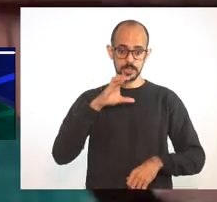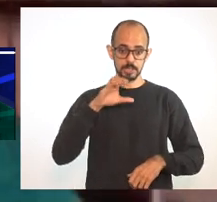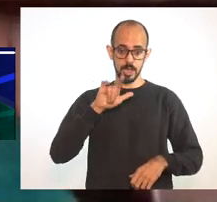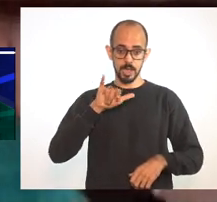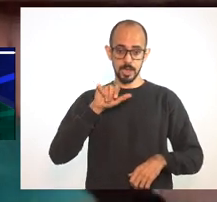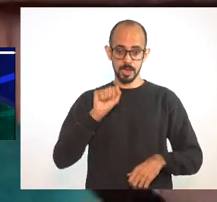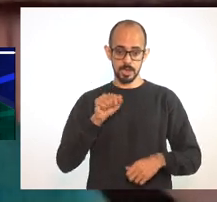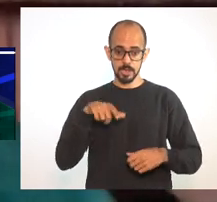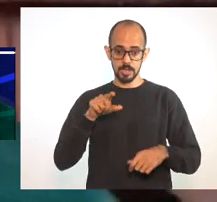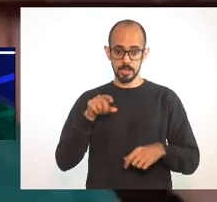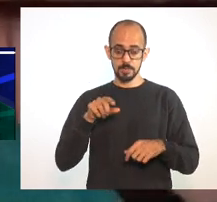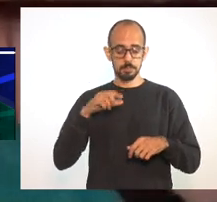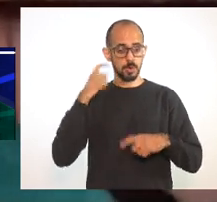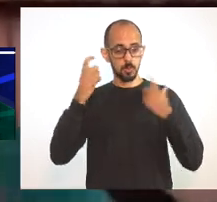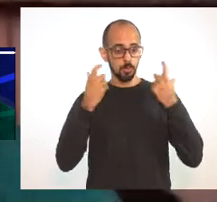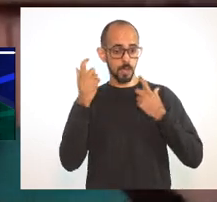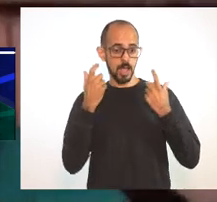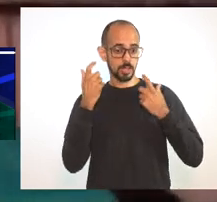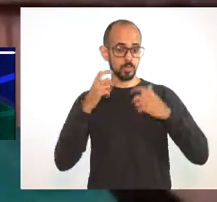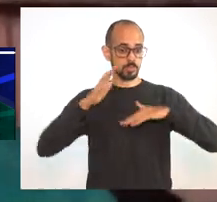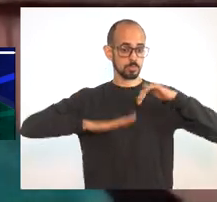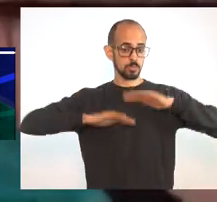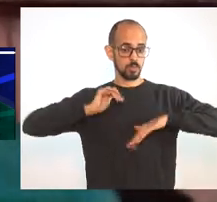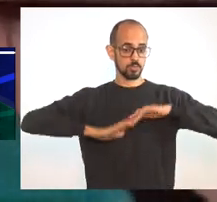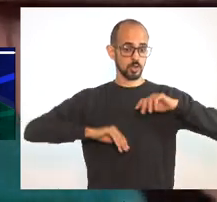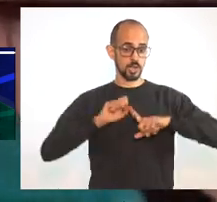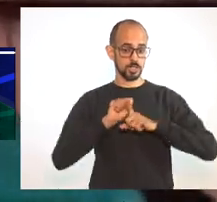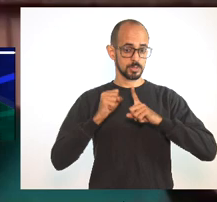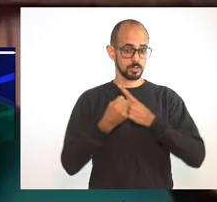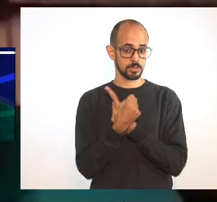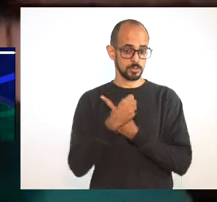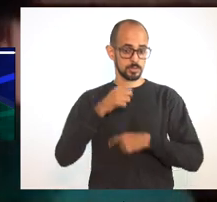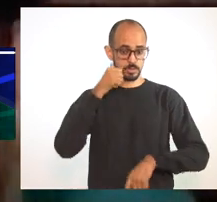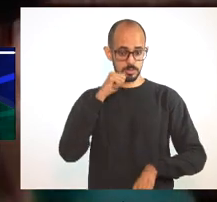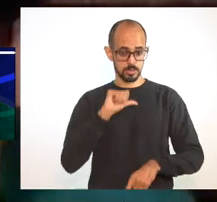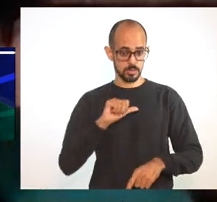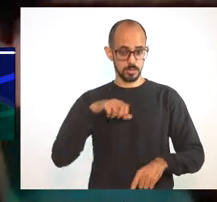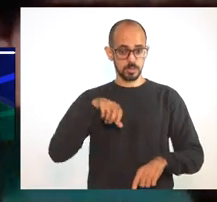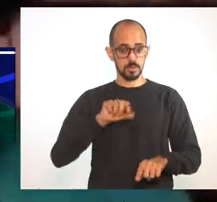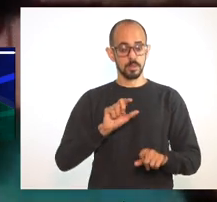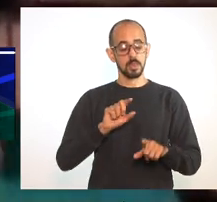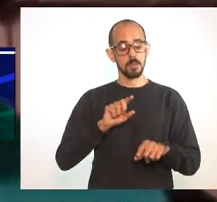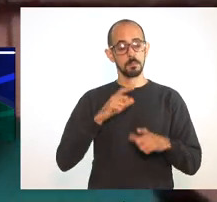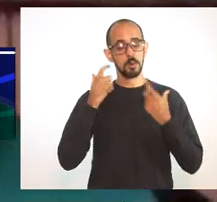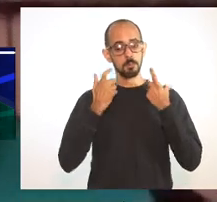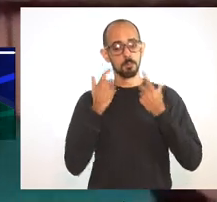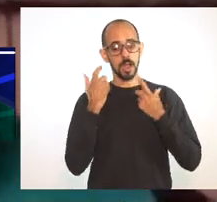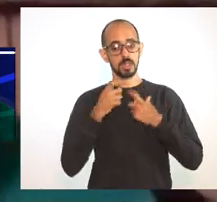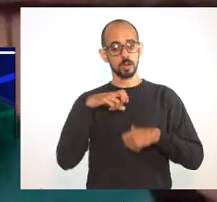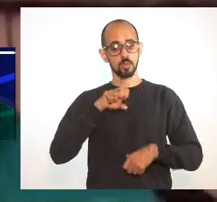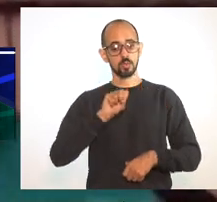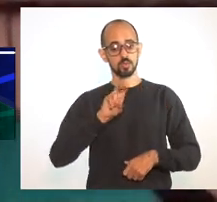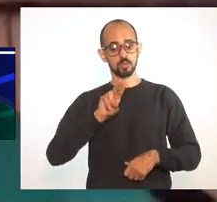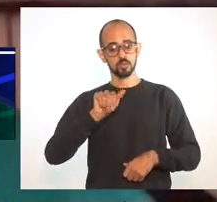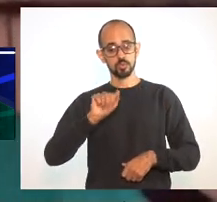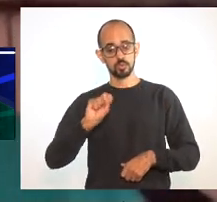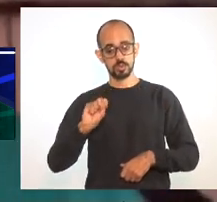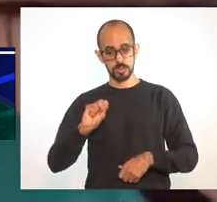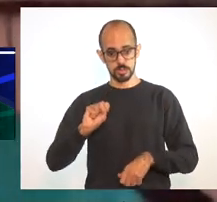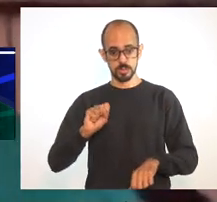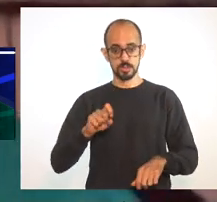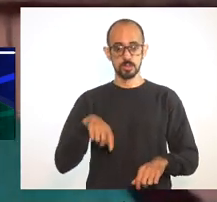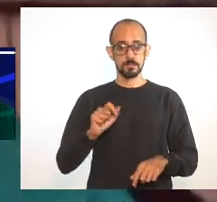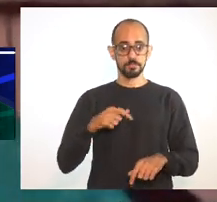com as profissionais, sobretudo, mas com todos os profissionais. O Sistema Único da Assistência Social é fundamental. A gente, na